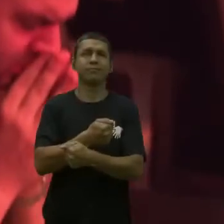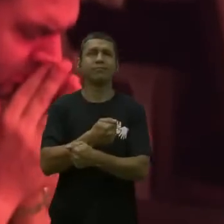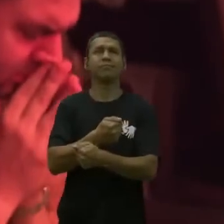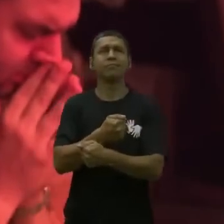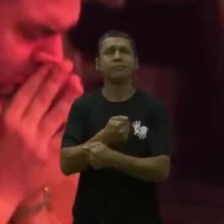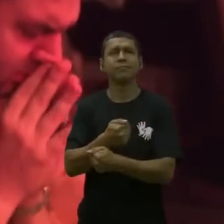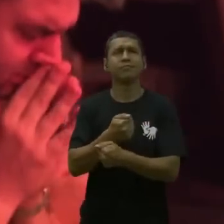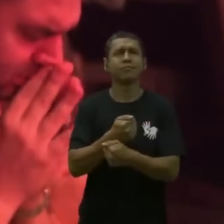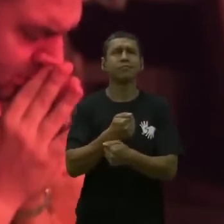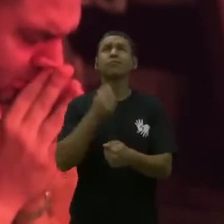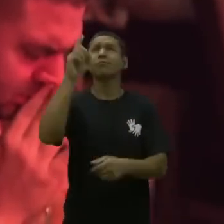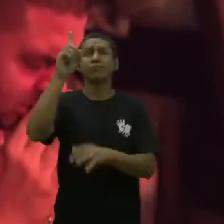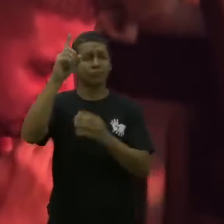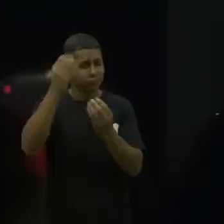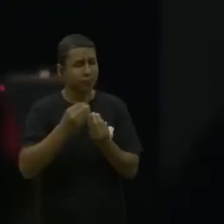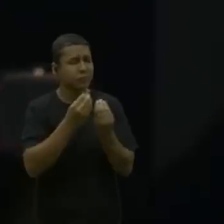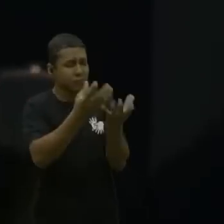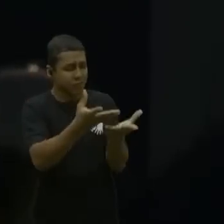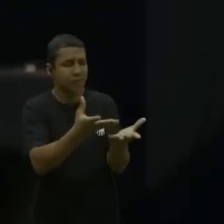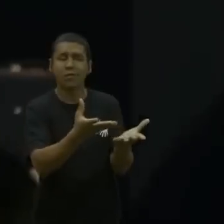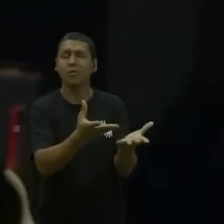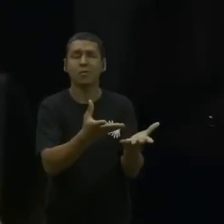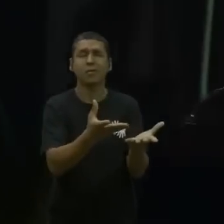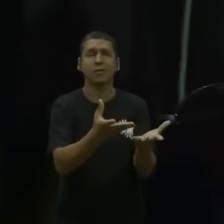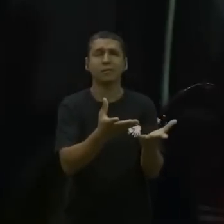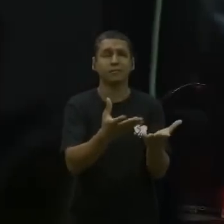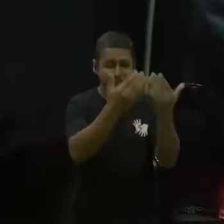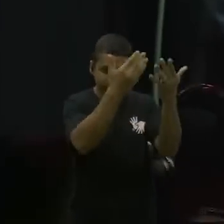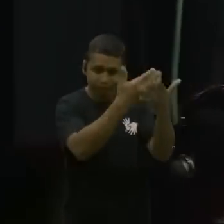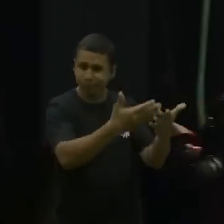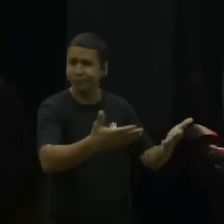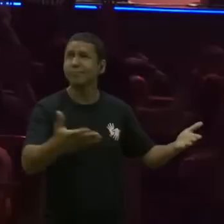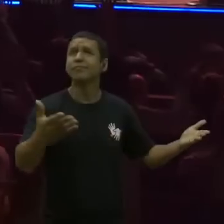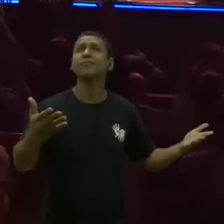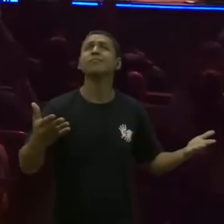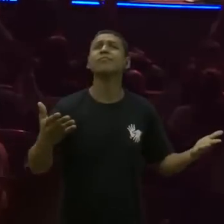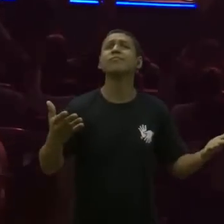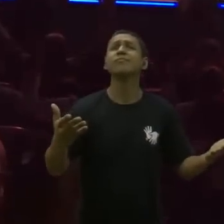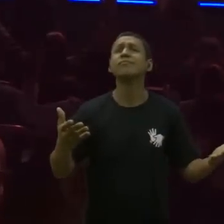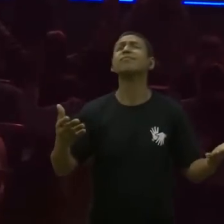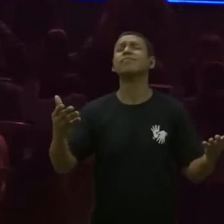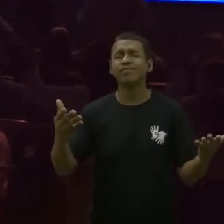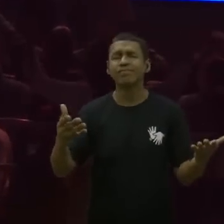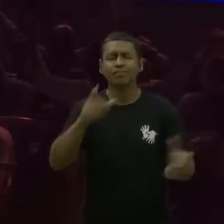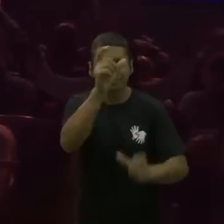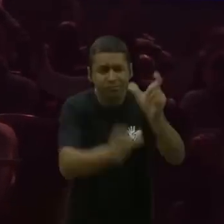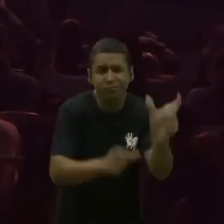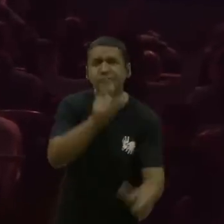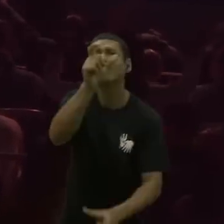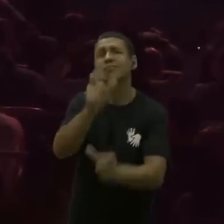Toma teus vasos, Jesus. Eita, tem vaso de Deus aqui.